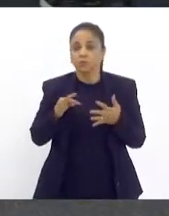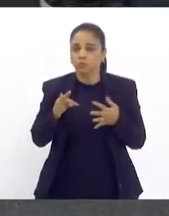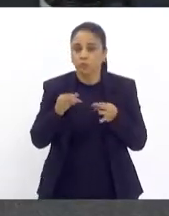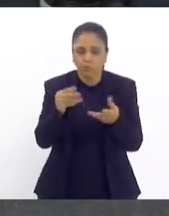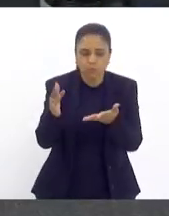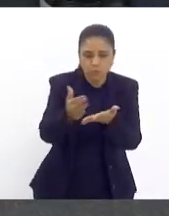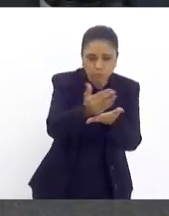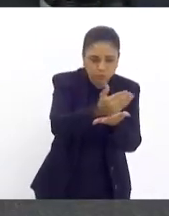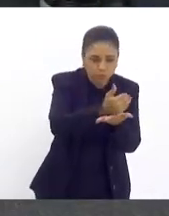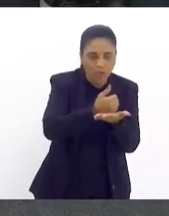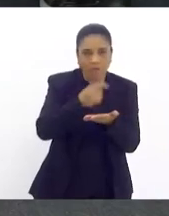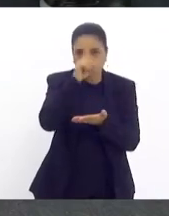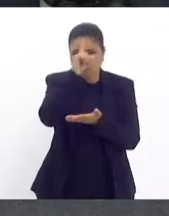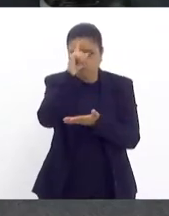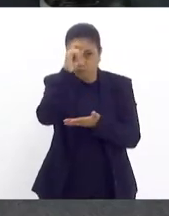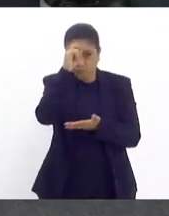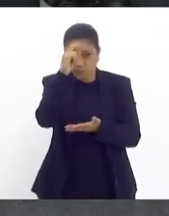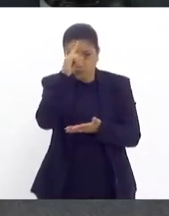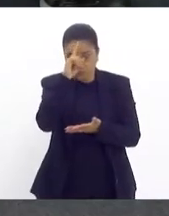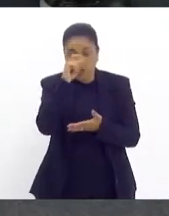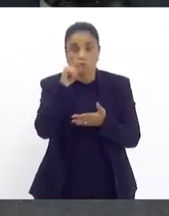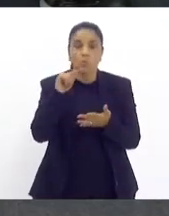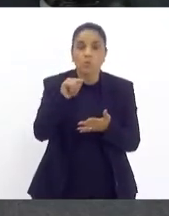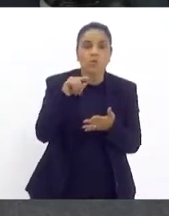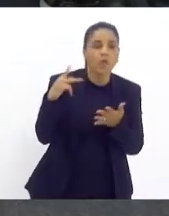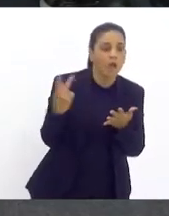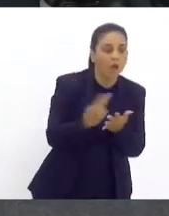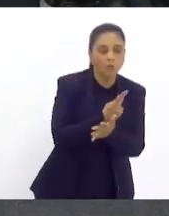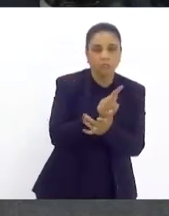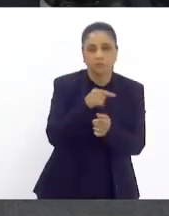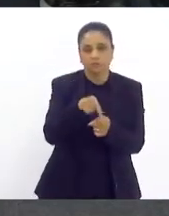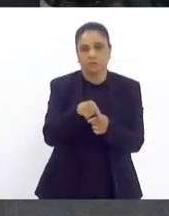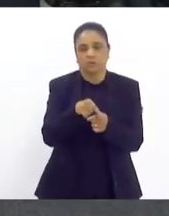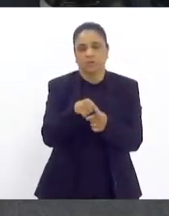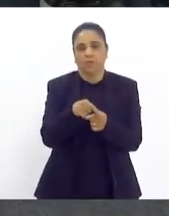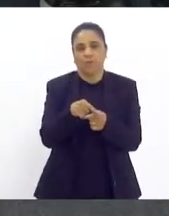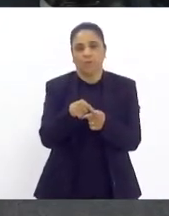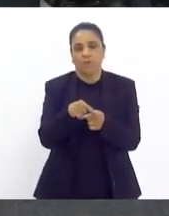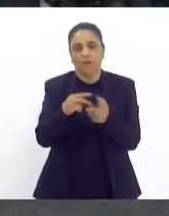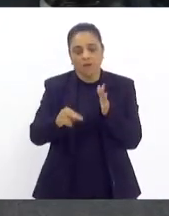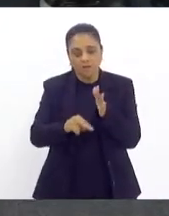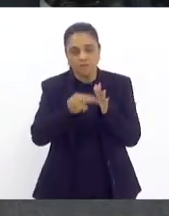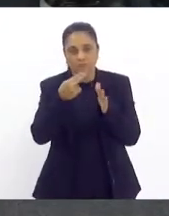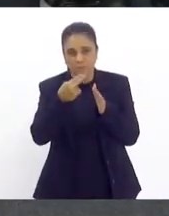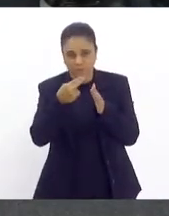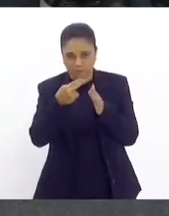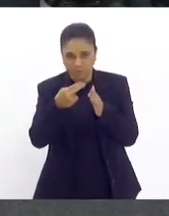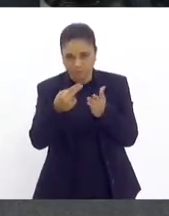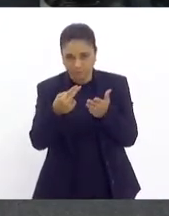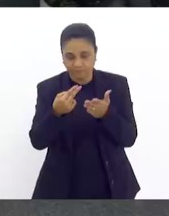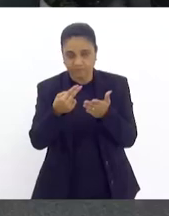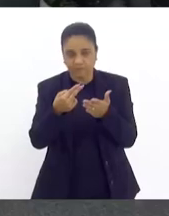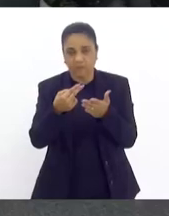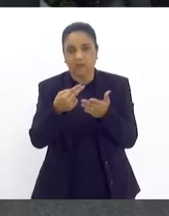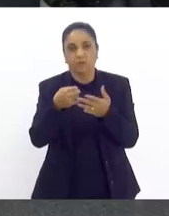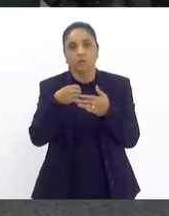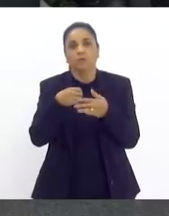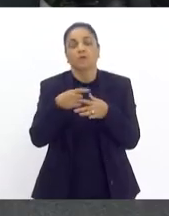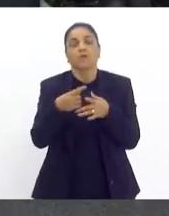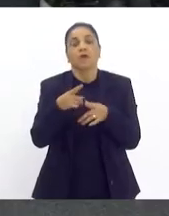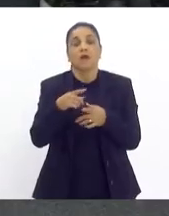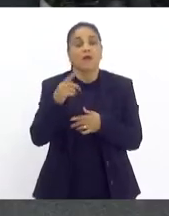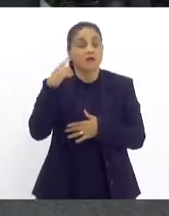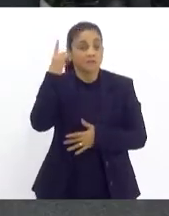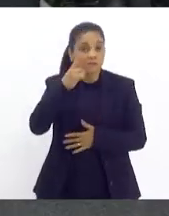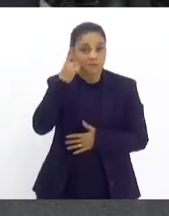negativos ao que aconteceu durante a cirurgia e a deputada Renata